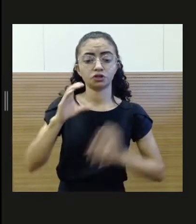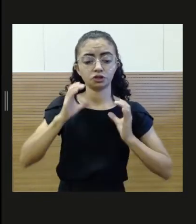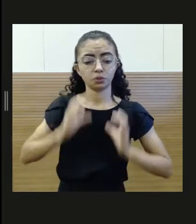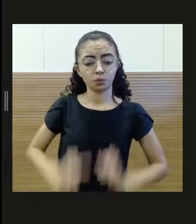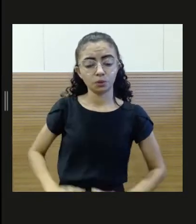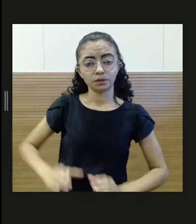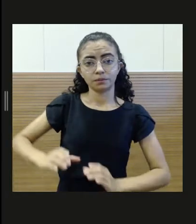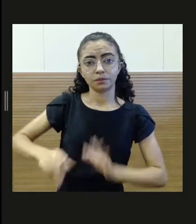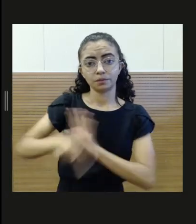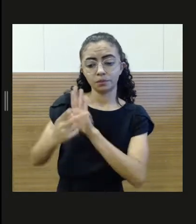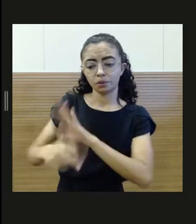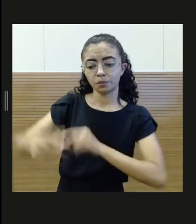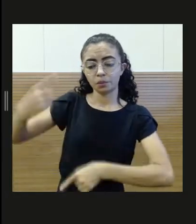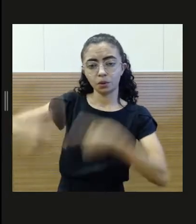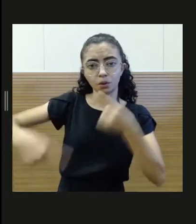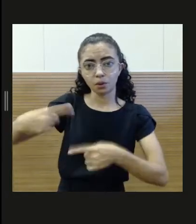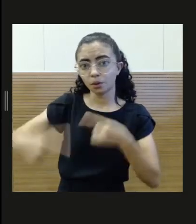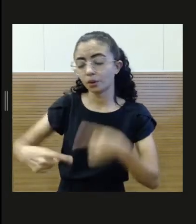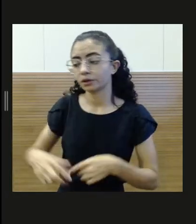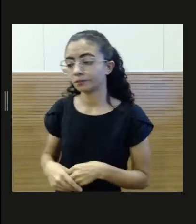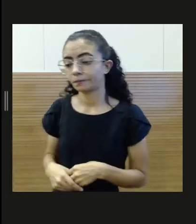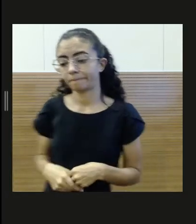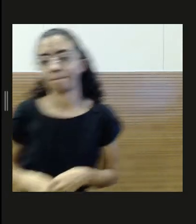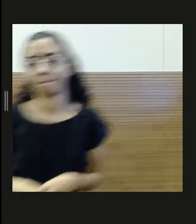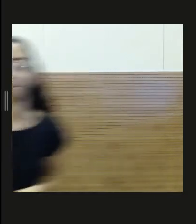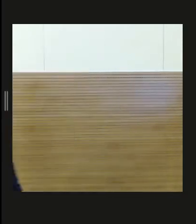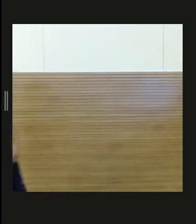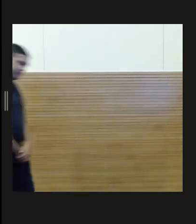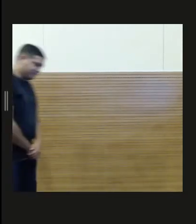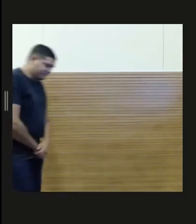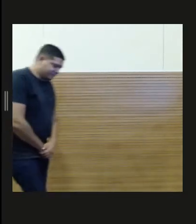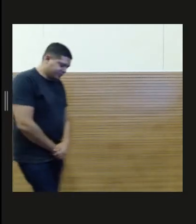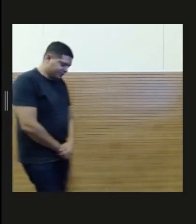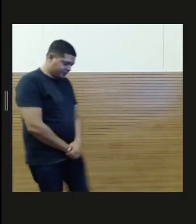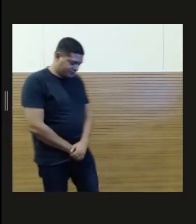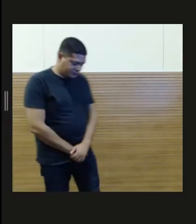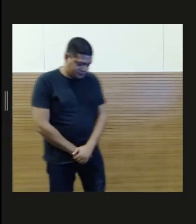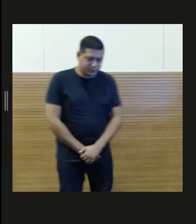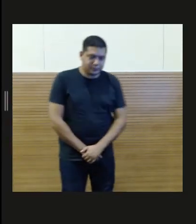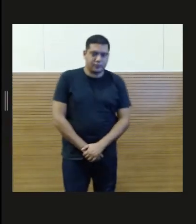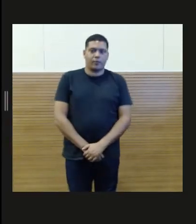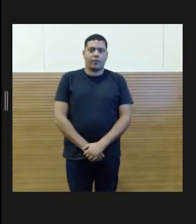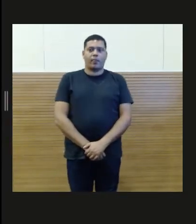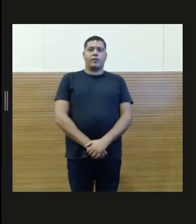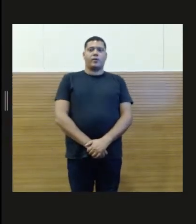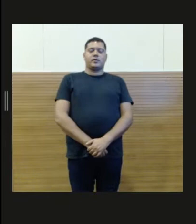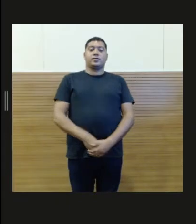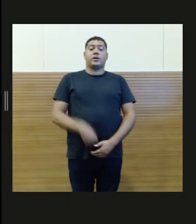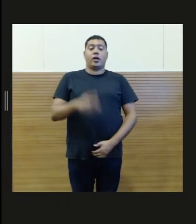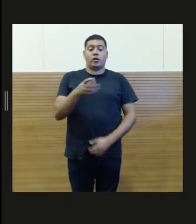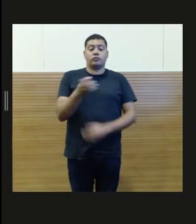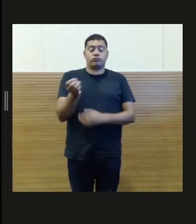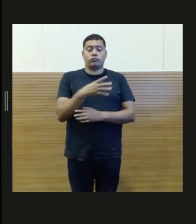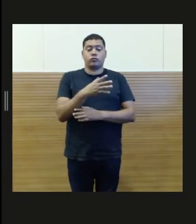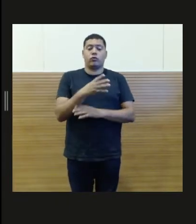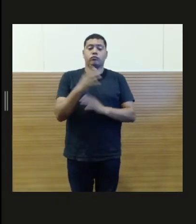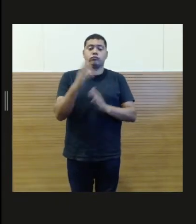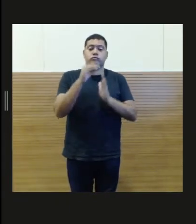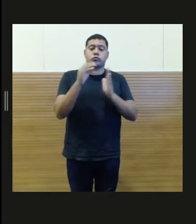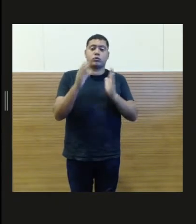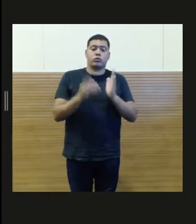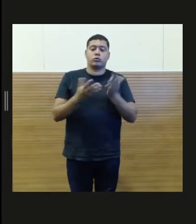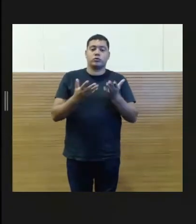poderia ser adicionado. Esse novo conceito faz a ciência de nutrição mais relevante, importante,